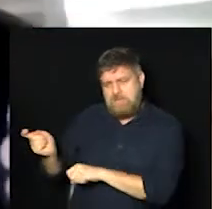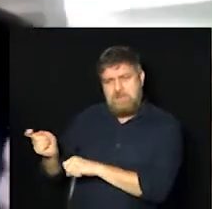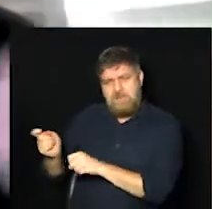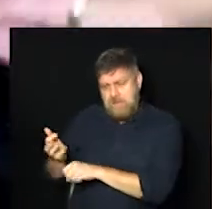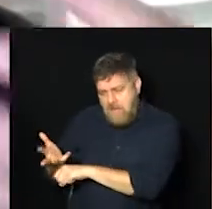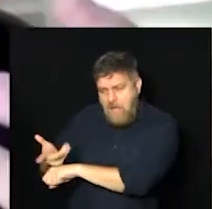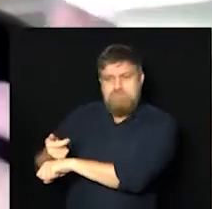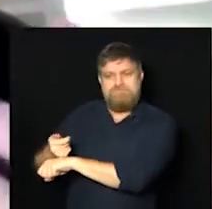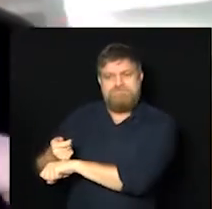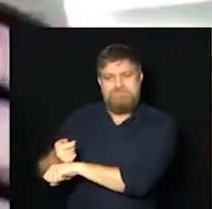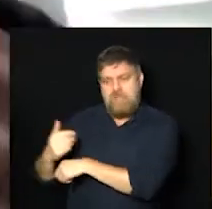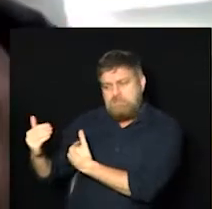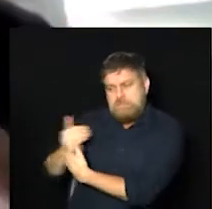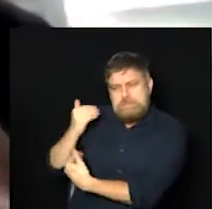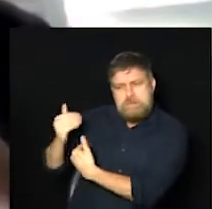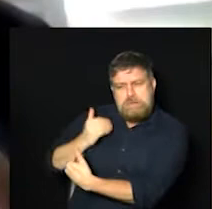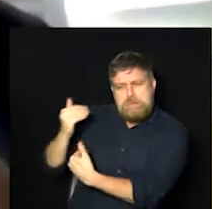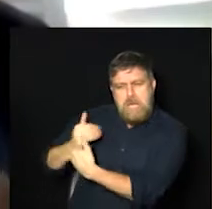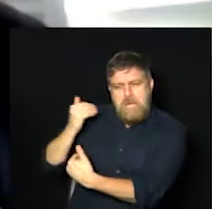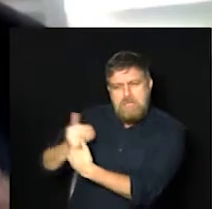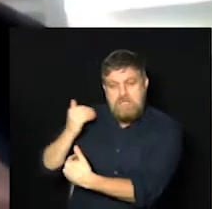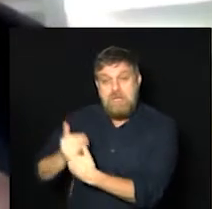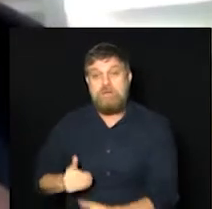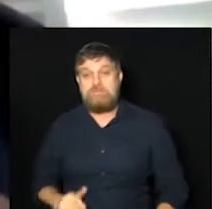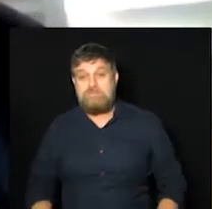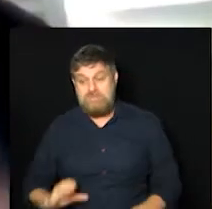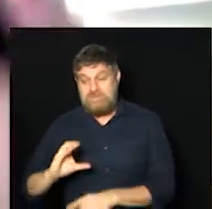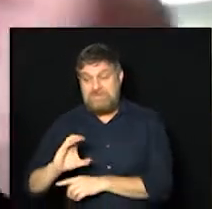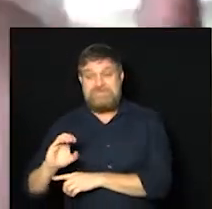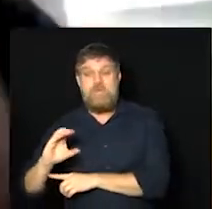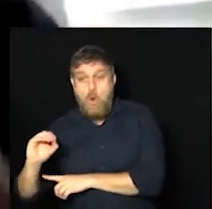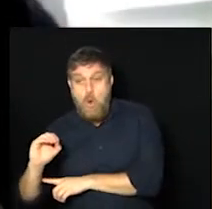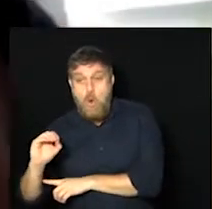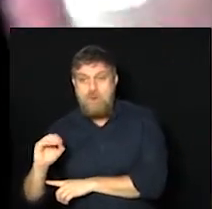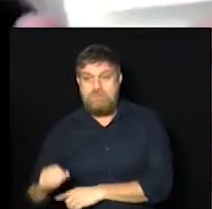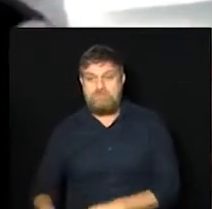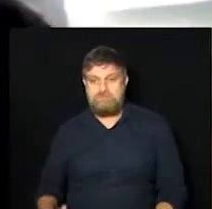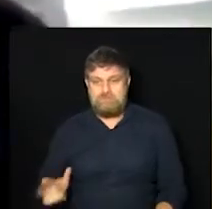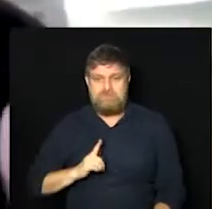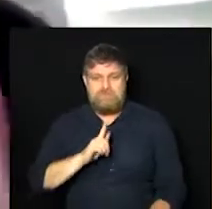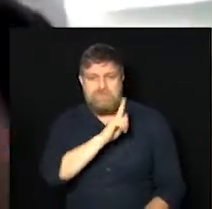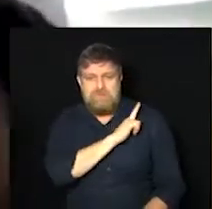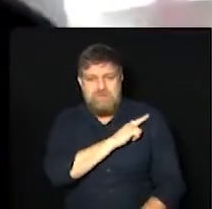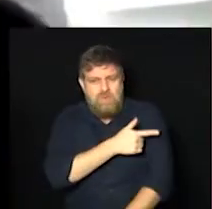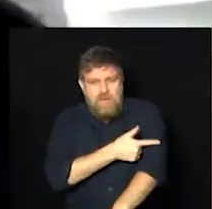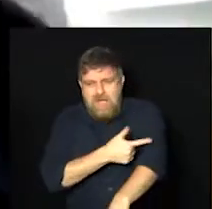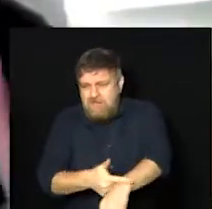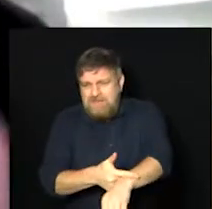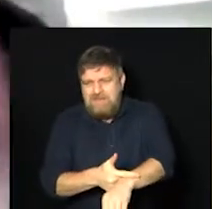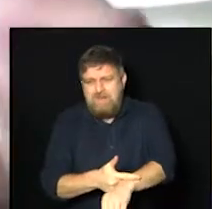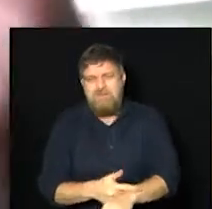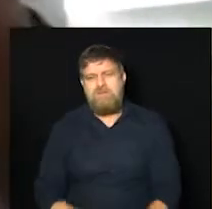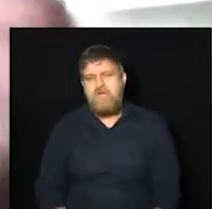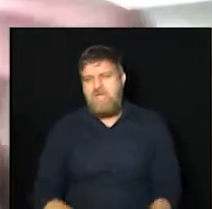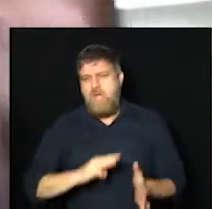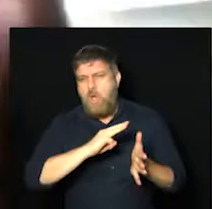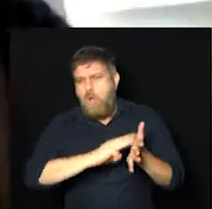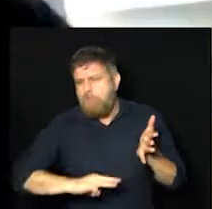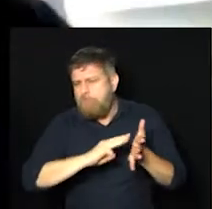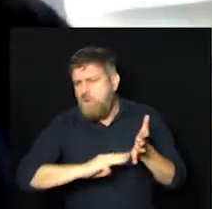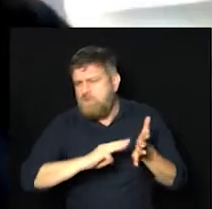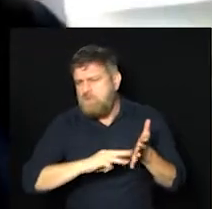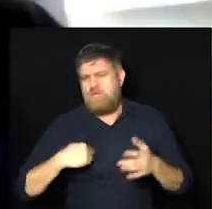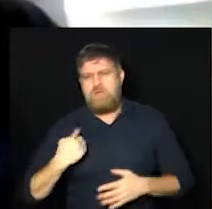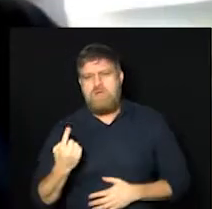CEO. Então, assim, a gestão da Liga, ela é, assim, com todo respeito, ela é modelo. Tanto que nós temos Nós